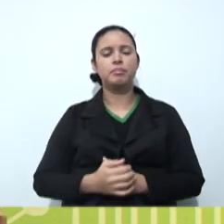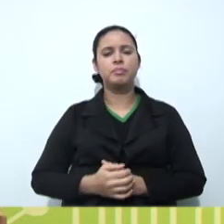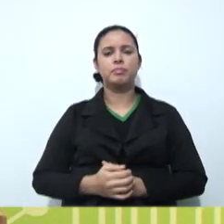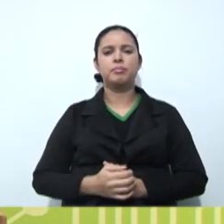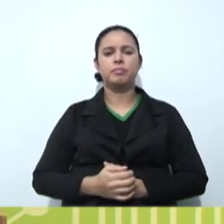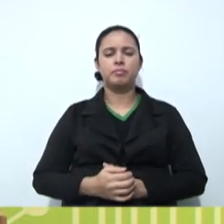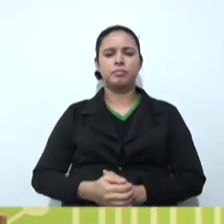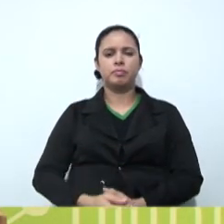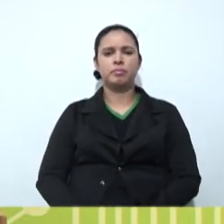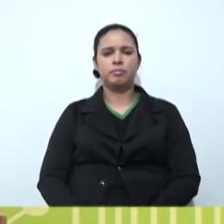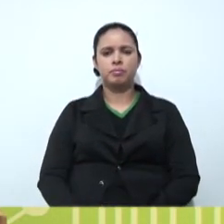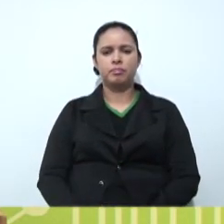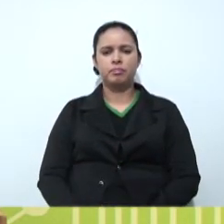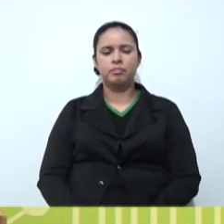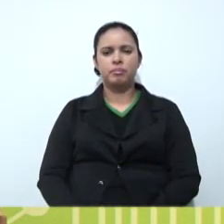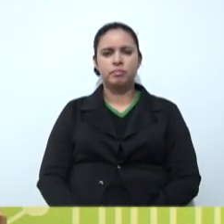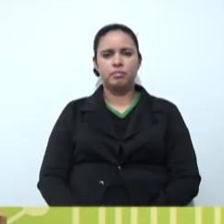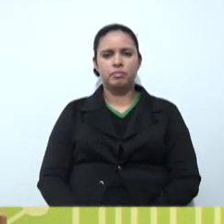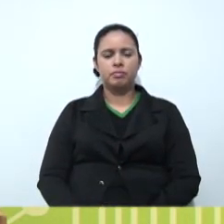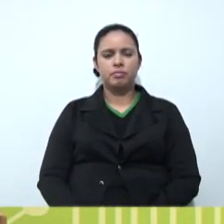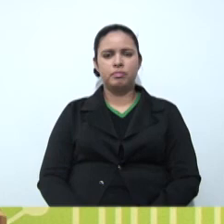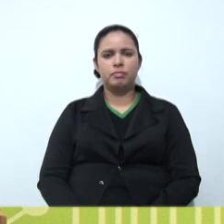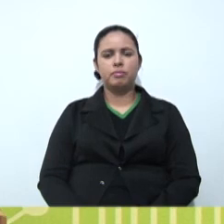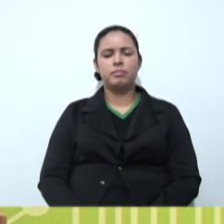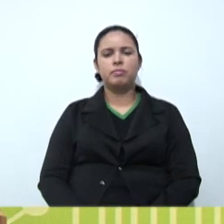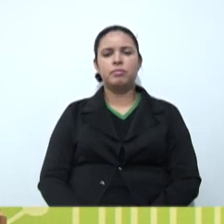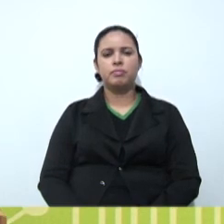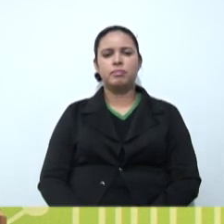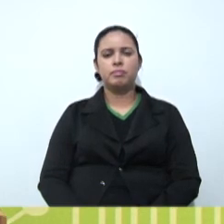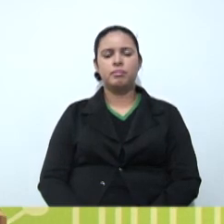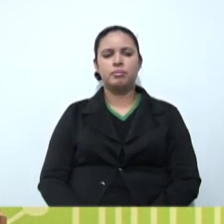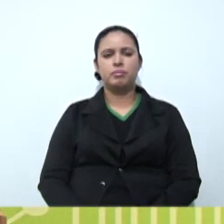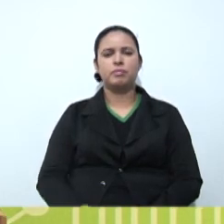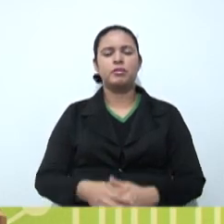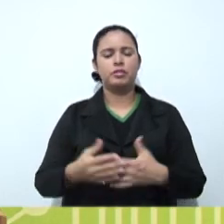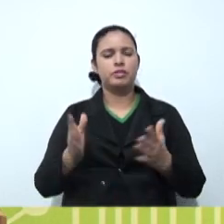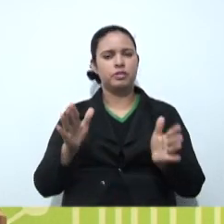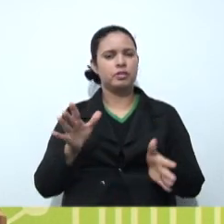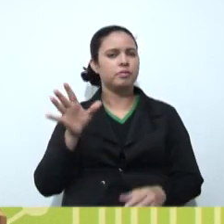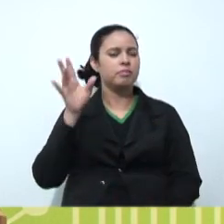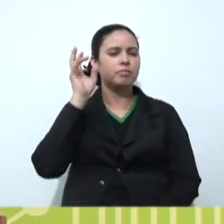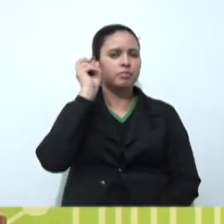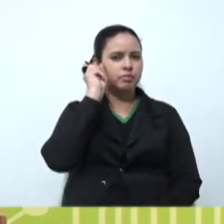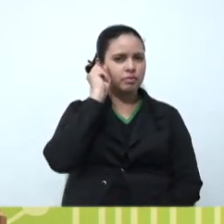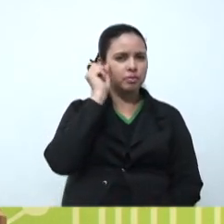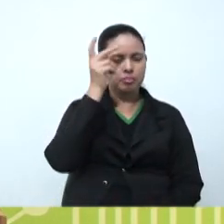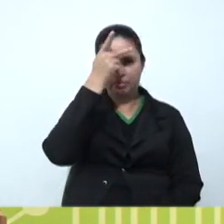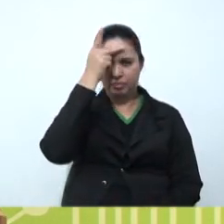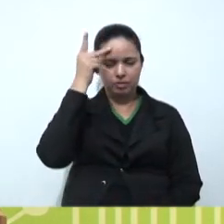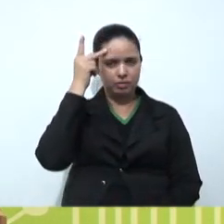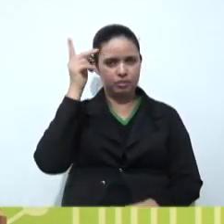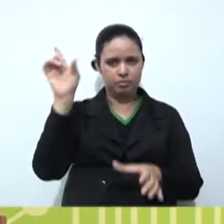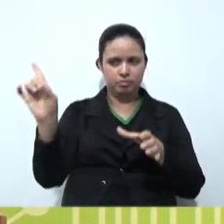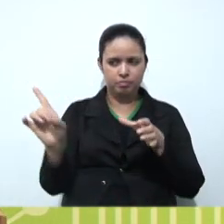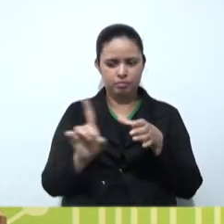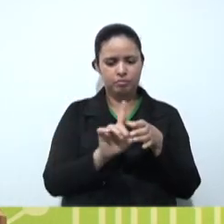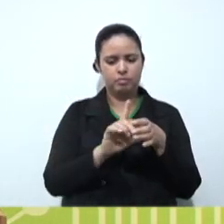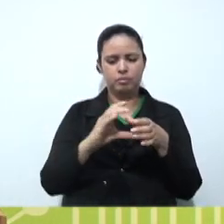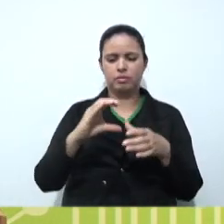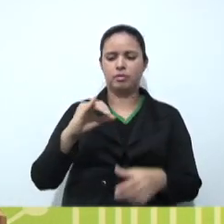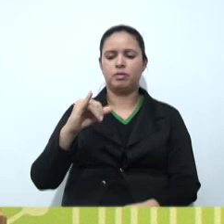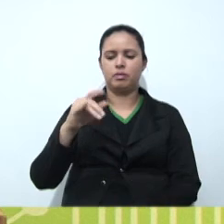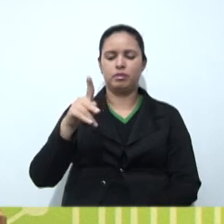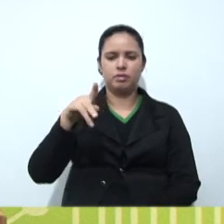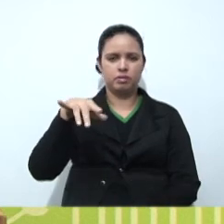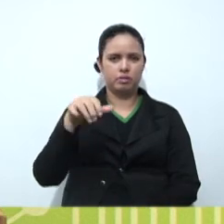eu já ouvi falar que quem é membro da CIPA não pode ser demitido. Calma.